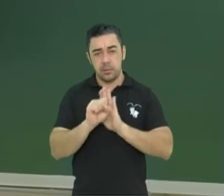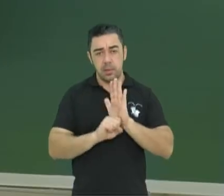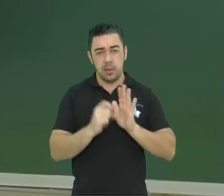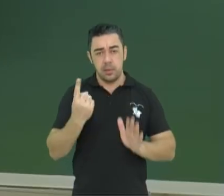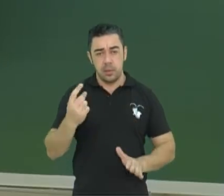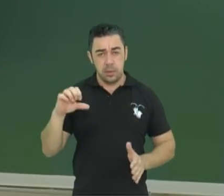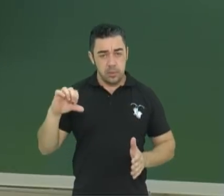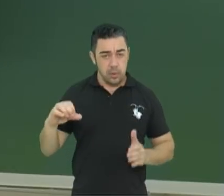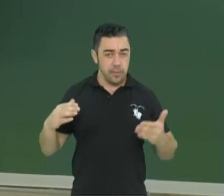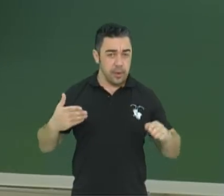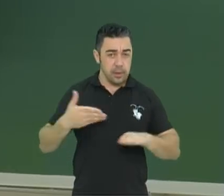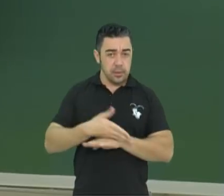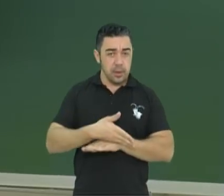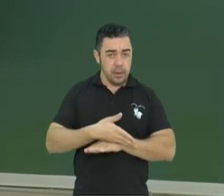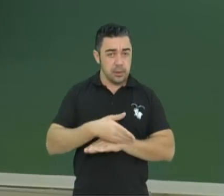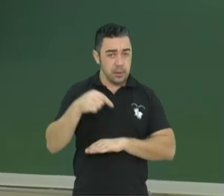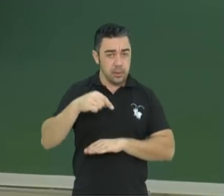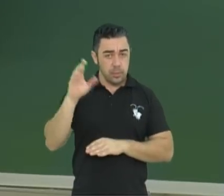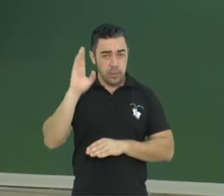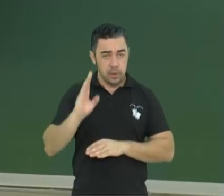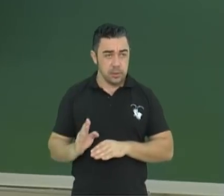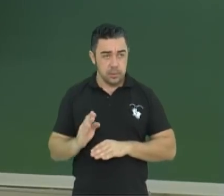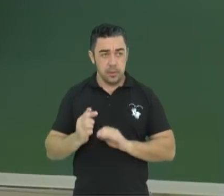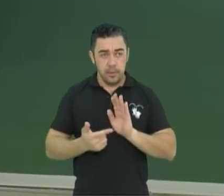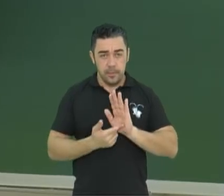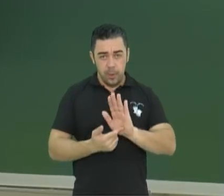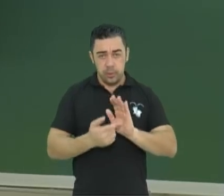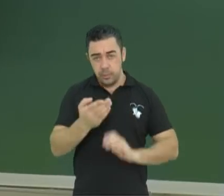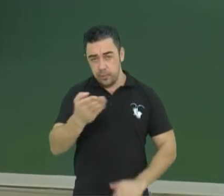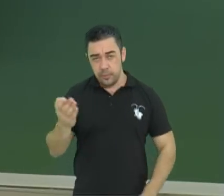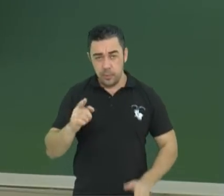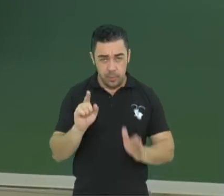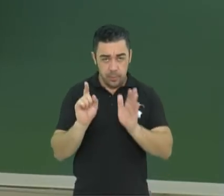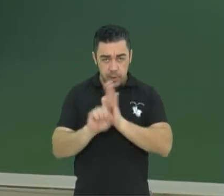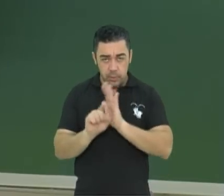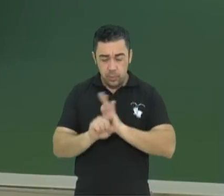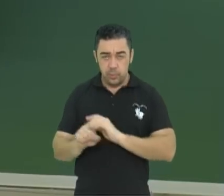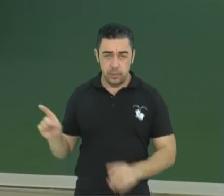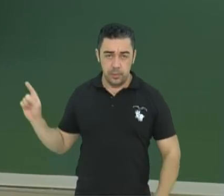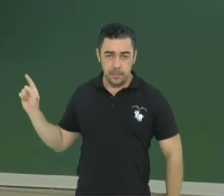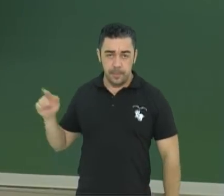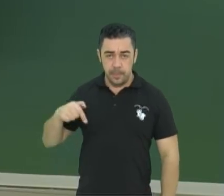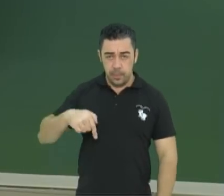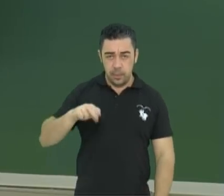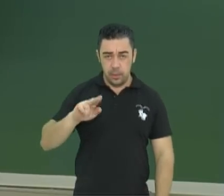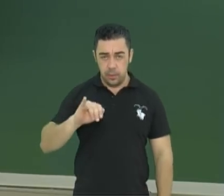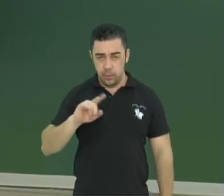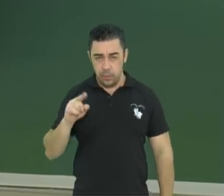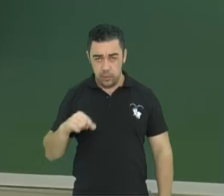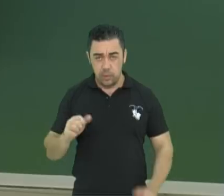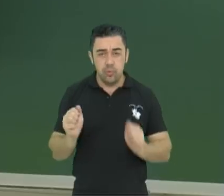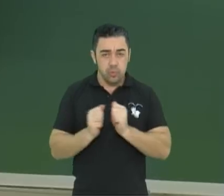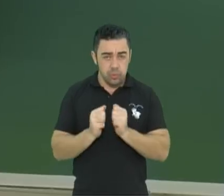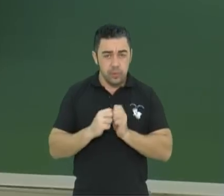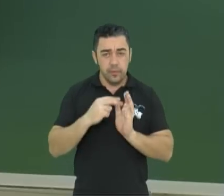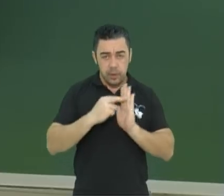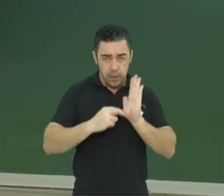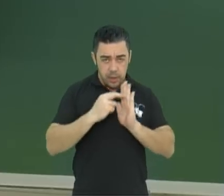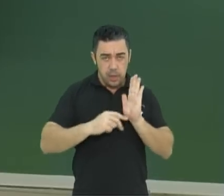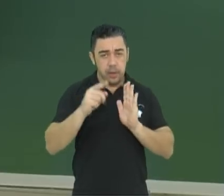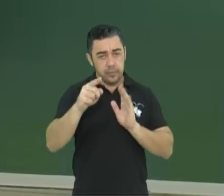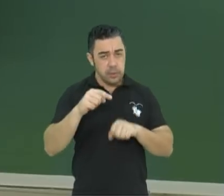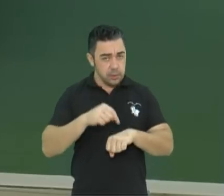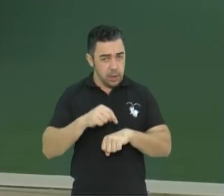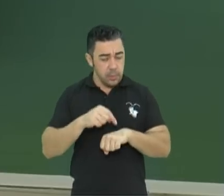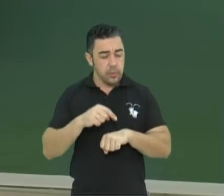desses africanos no Brasil. O Prof traz aqui um quiz para vocês. Então a gente vai responder juntos esse quiz, vou fazer a leitura, coloco um tempo na